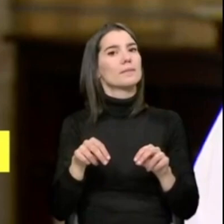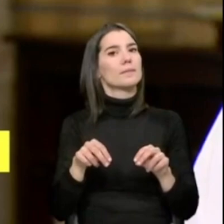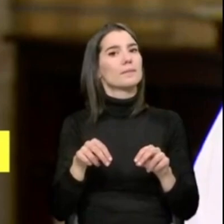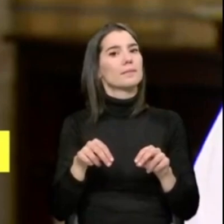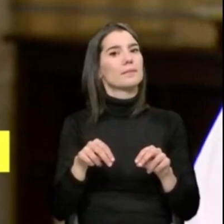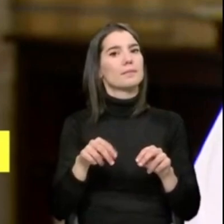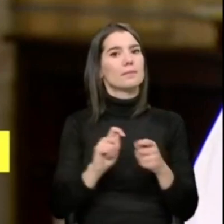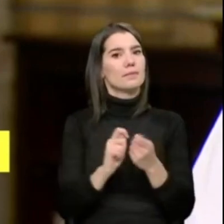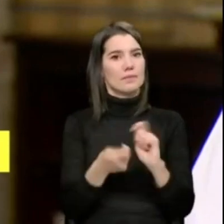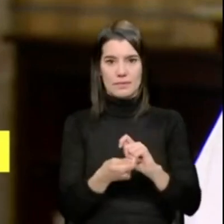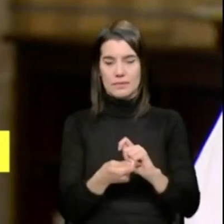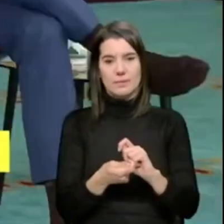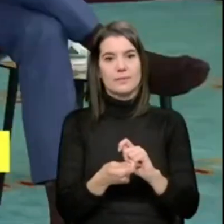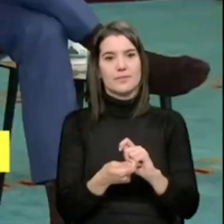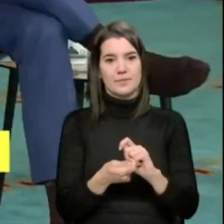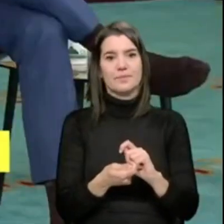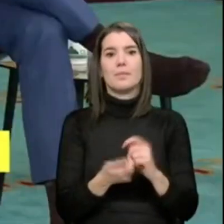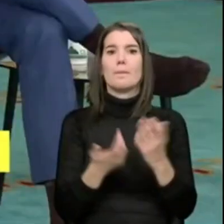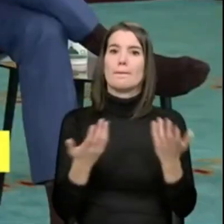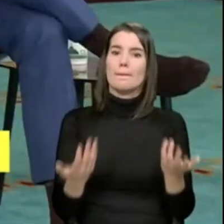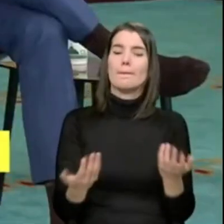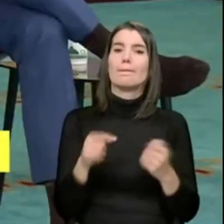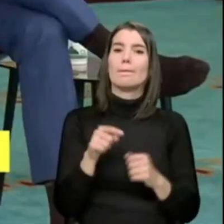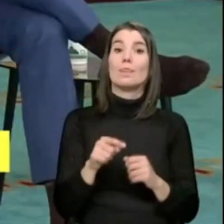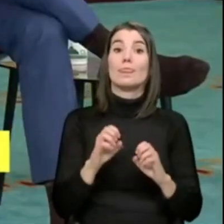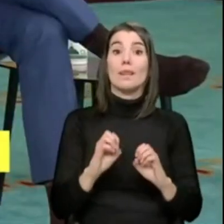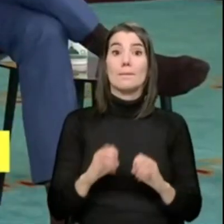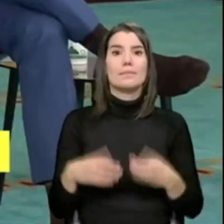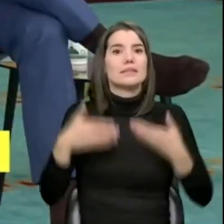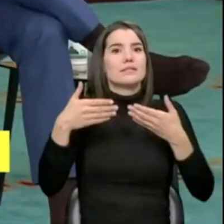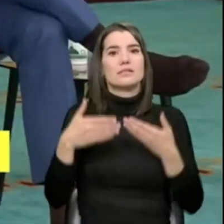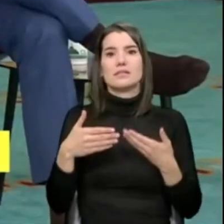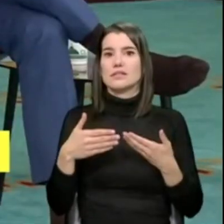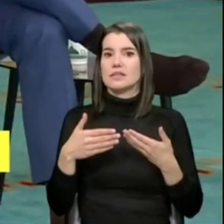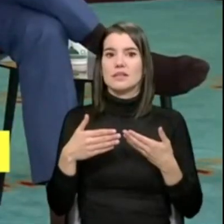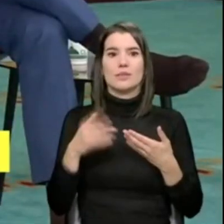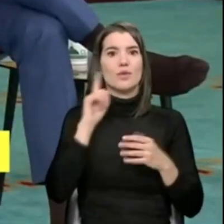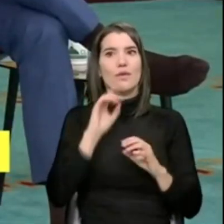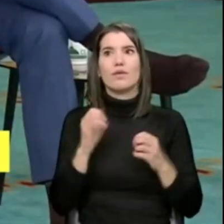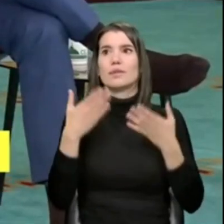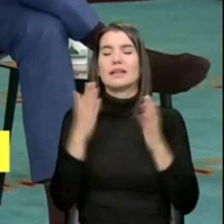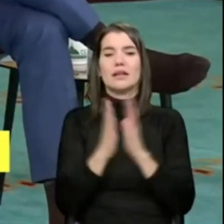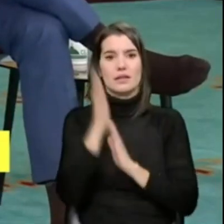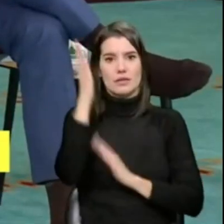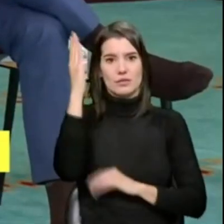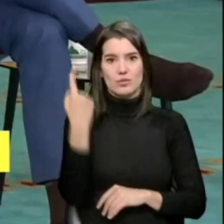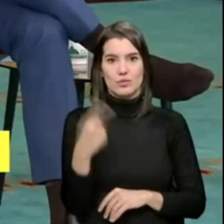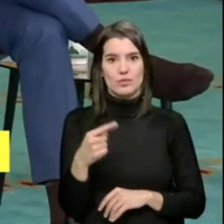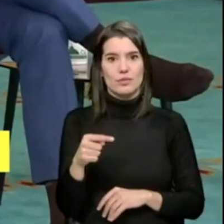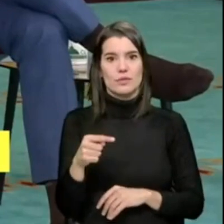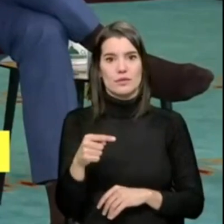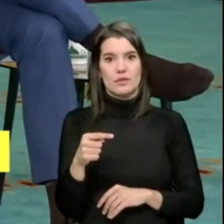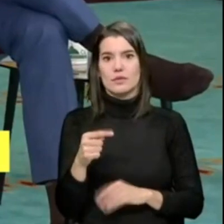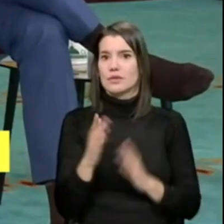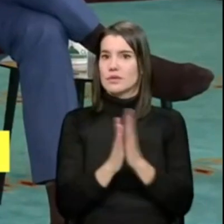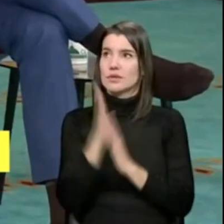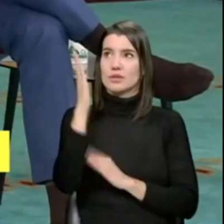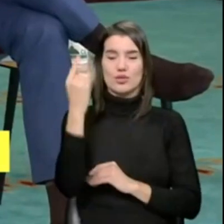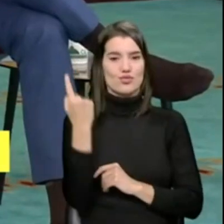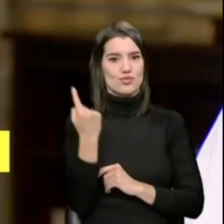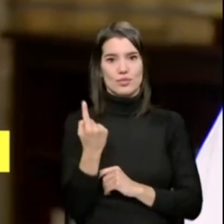digamos que, modificada, e no princípio fundamental da existência de um Deus, de um só